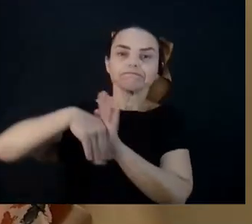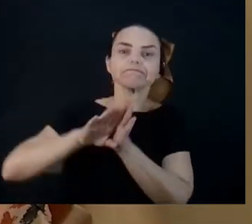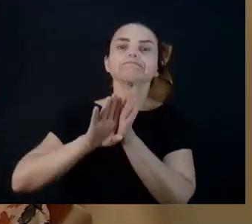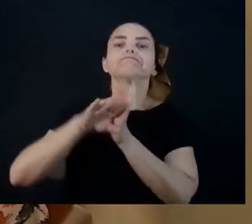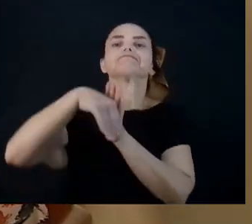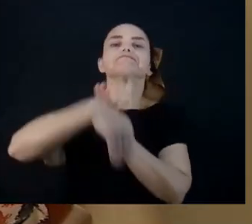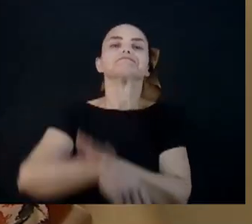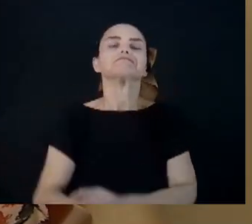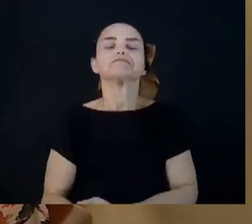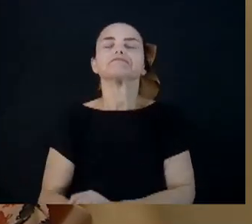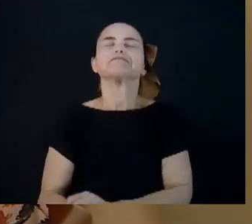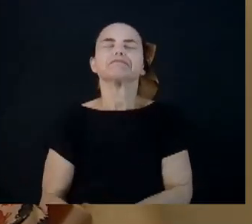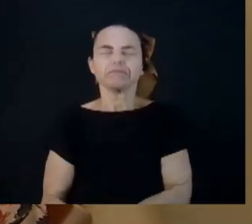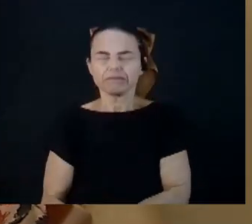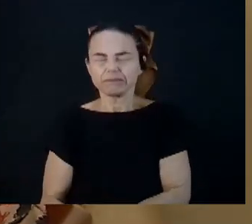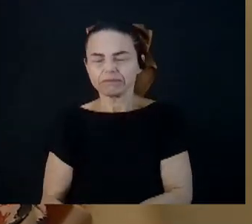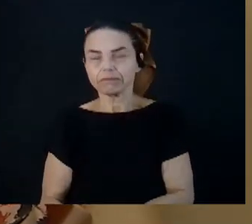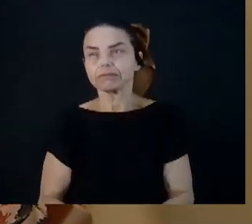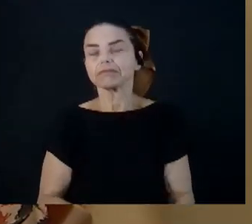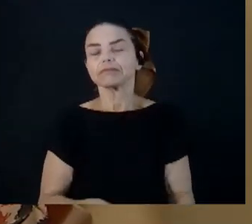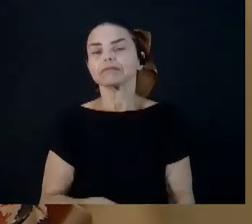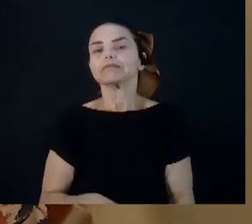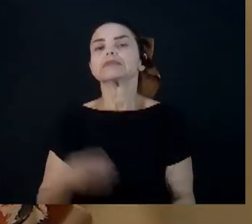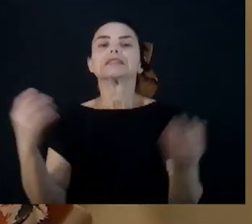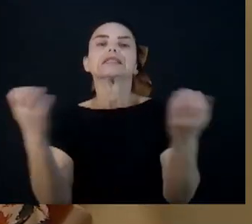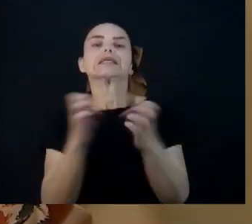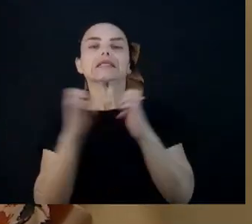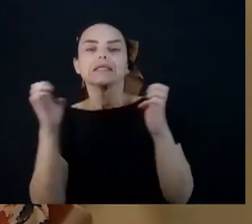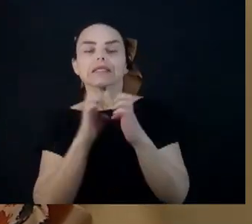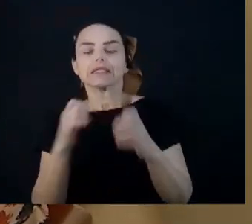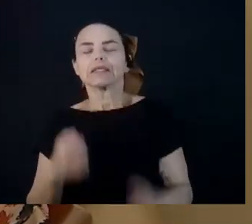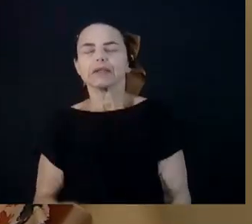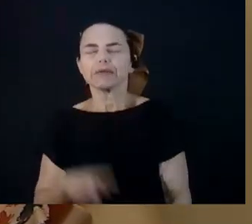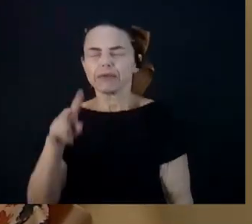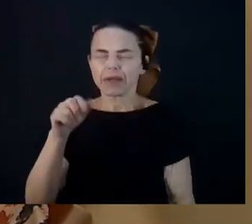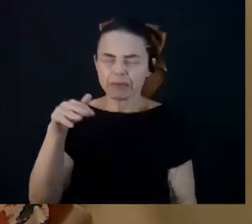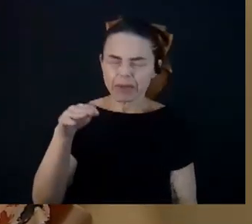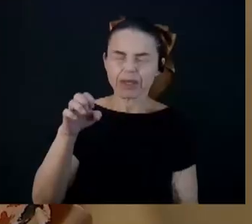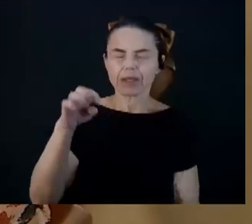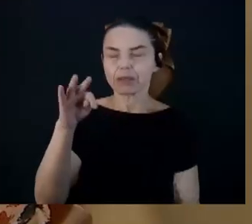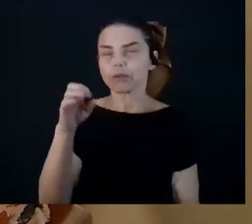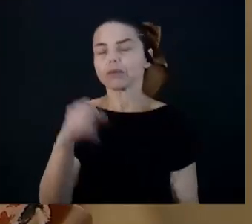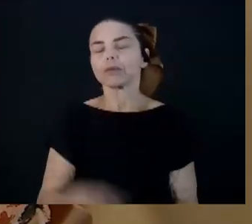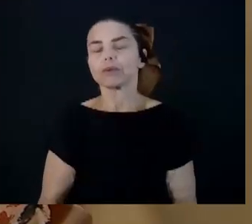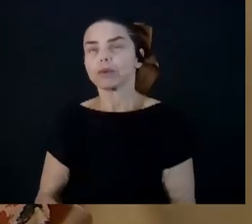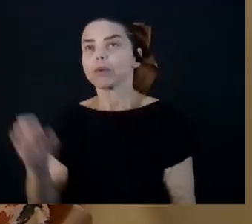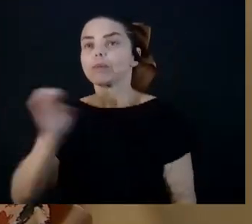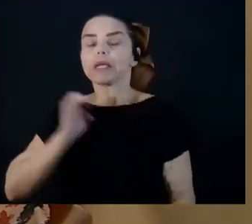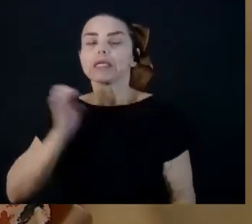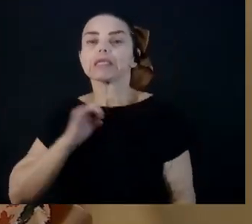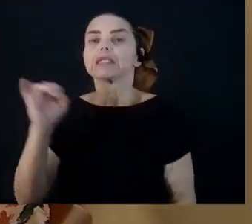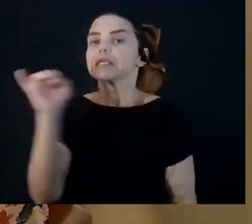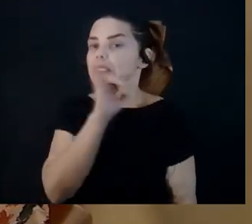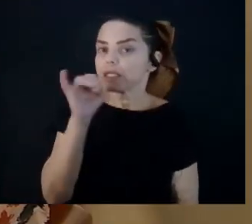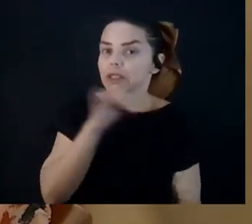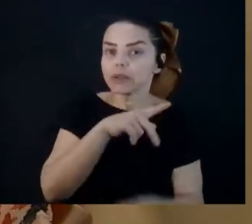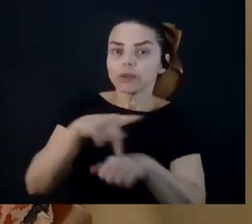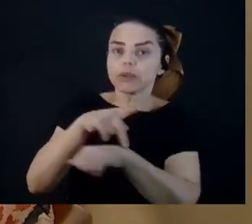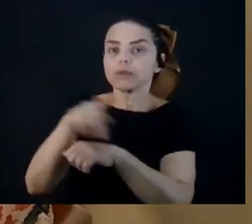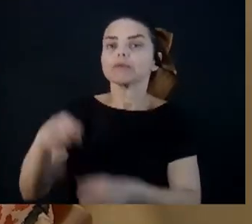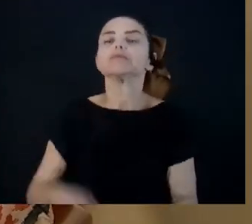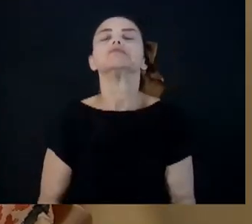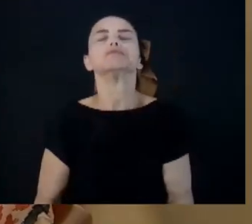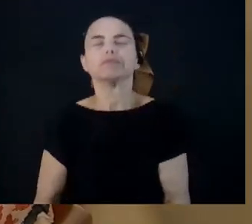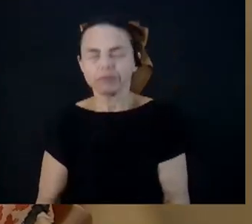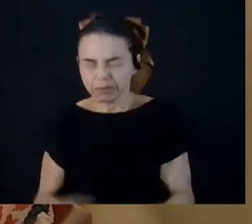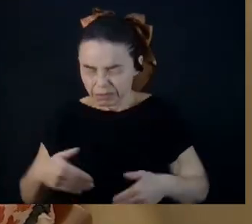Vêneto era a região mais rica da Itália, mas o que eles passavam na Itália, fome, eles